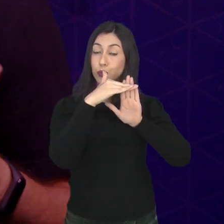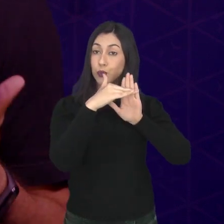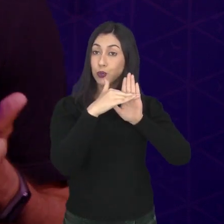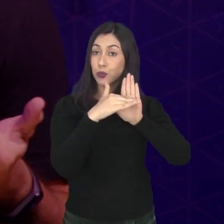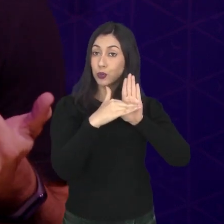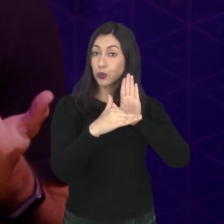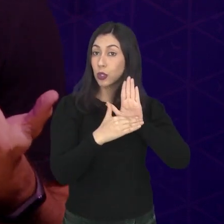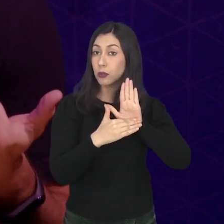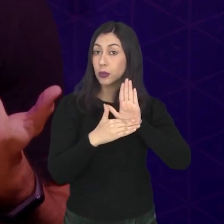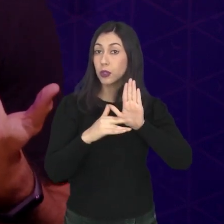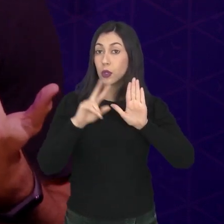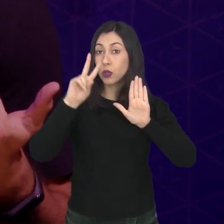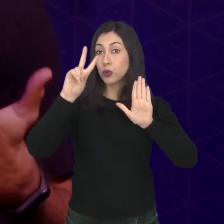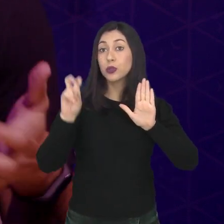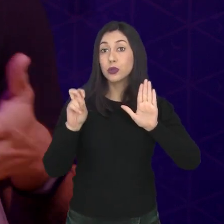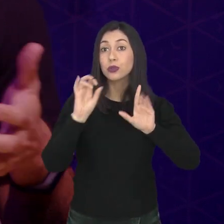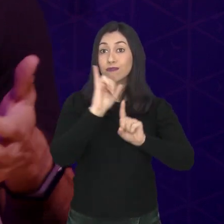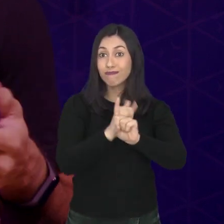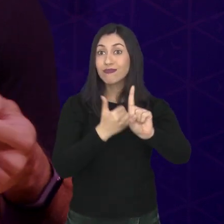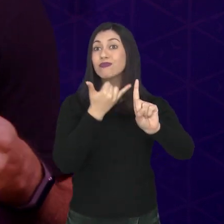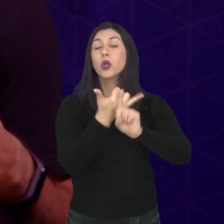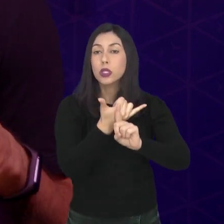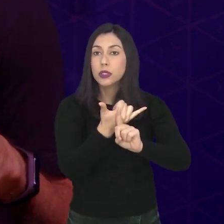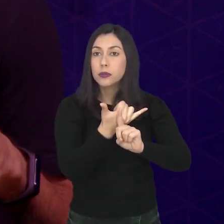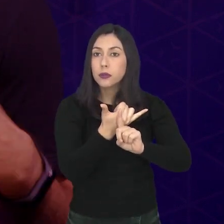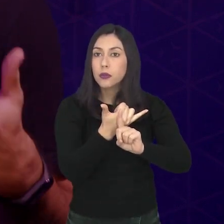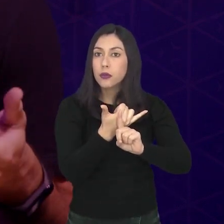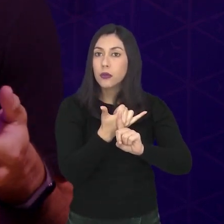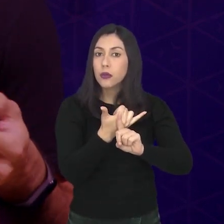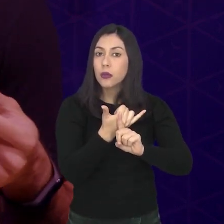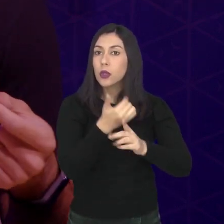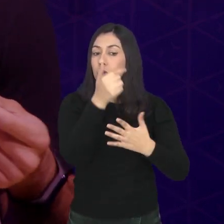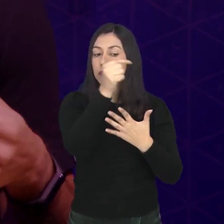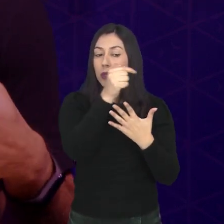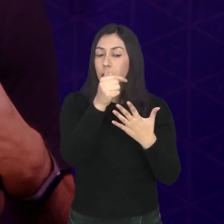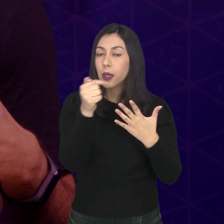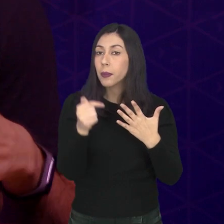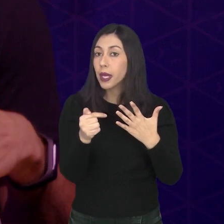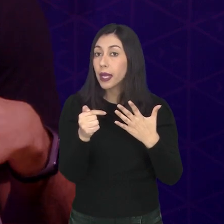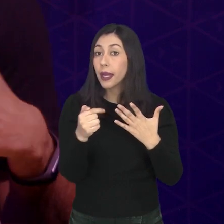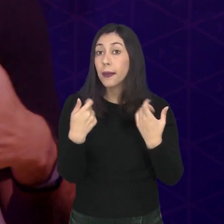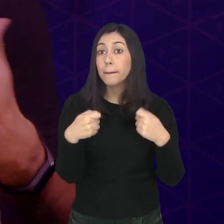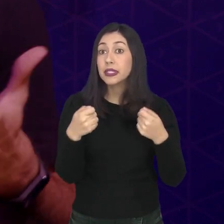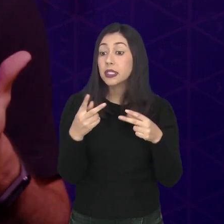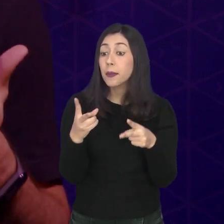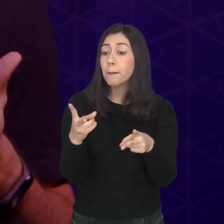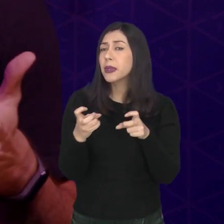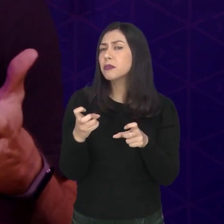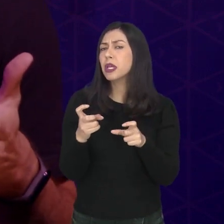tópicos sobre o bullying, né? E uma das coisas é